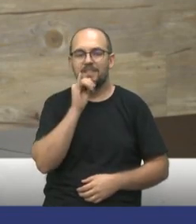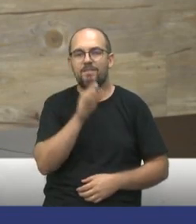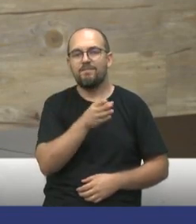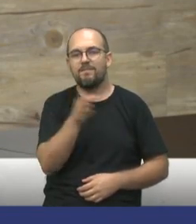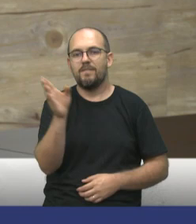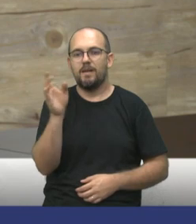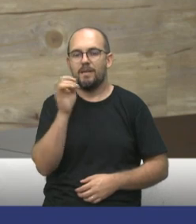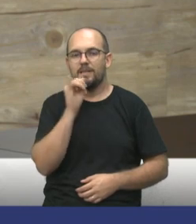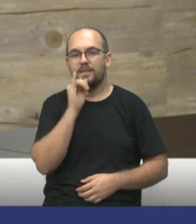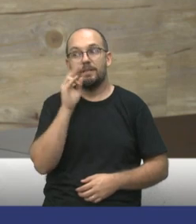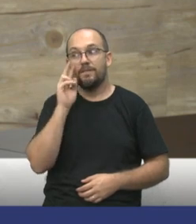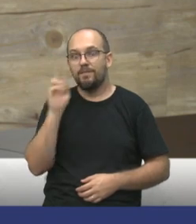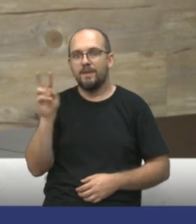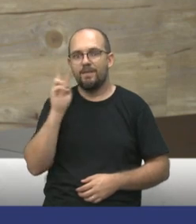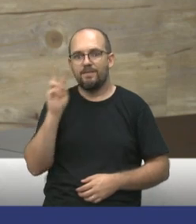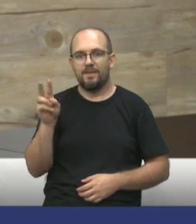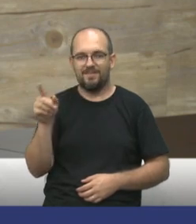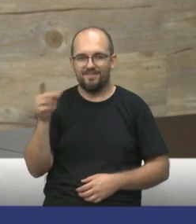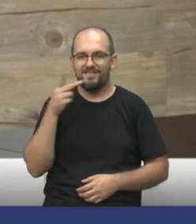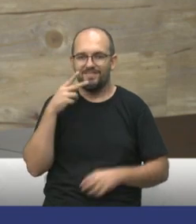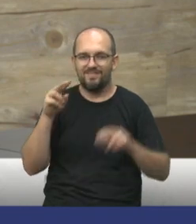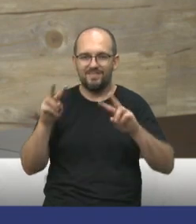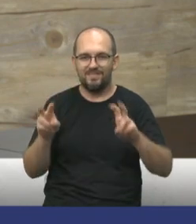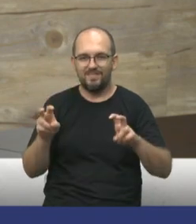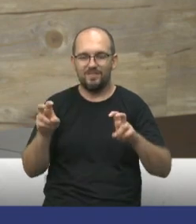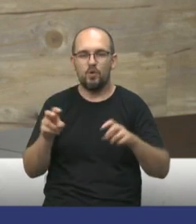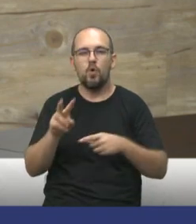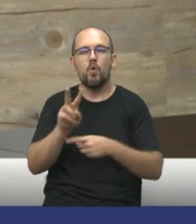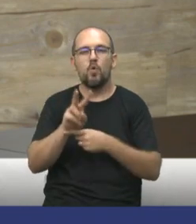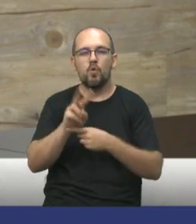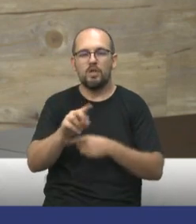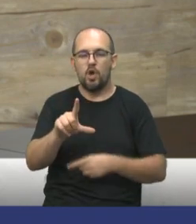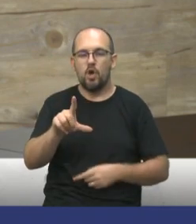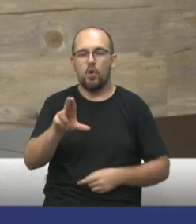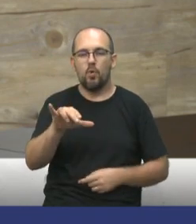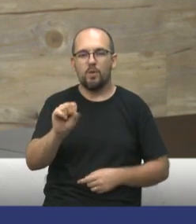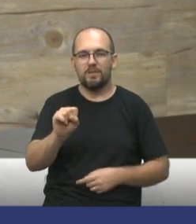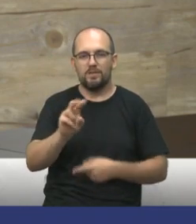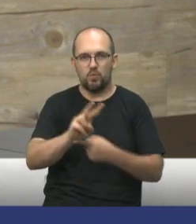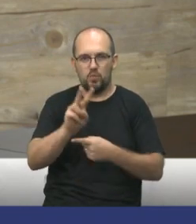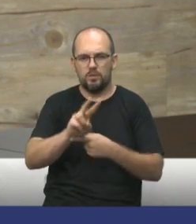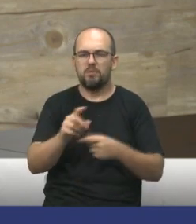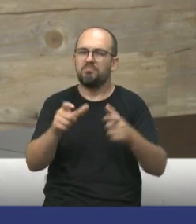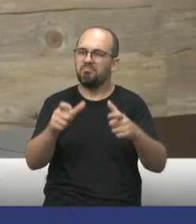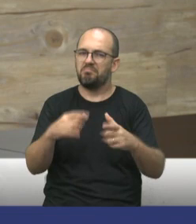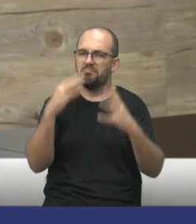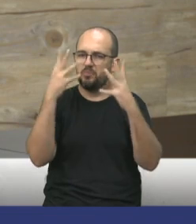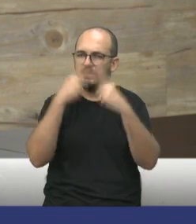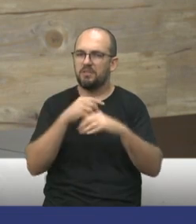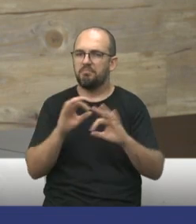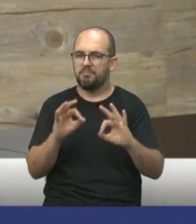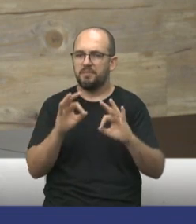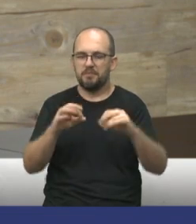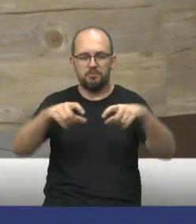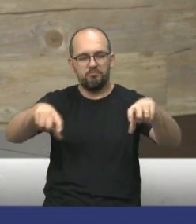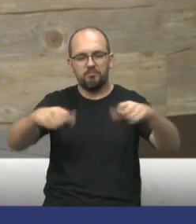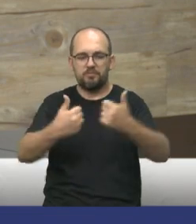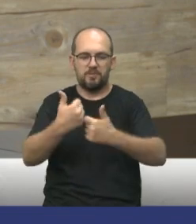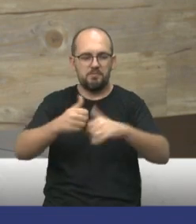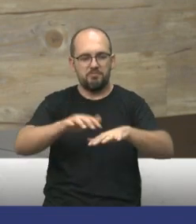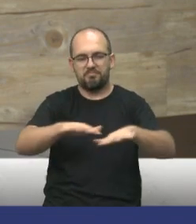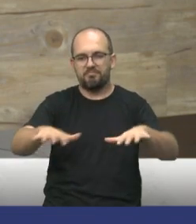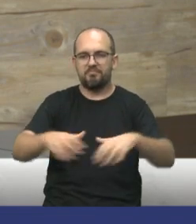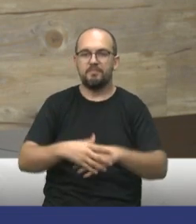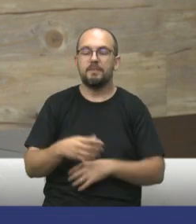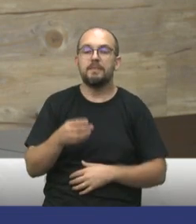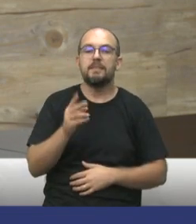quando repara nesse trecho que você falou, que o seu Luiz cuida ali, né? É um lugar bem bonito. Sempre Verde, uma das coisas